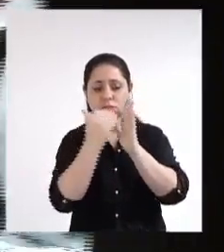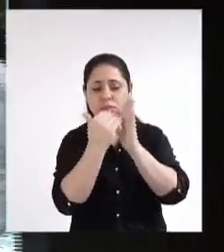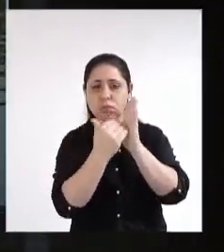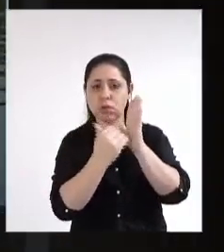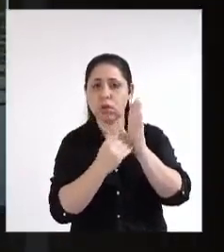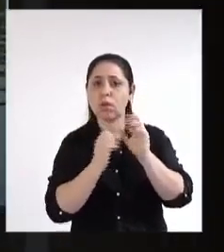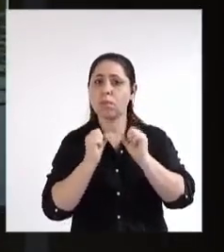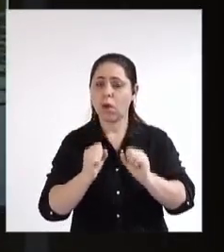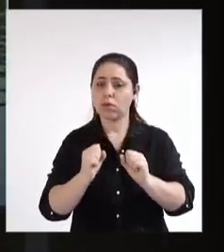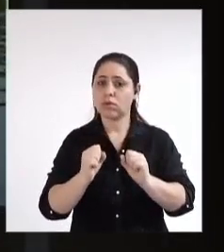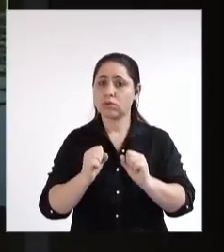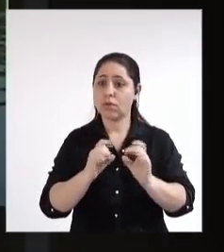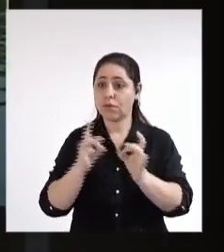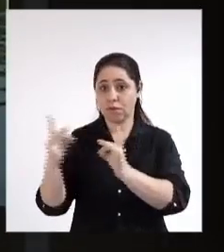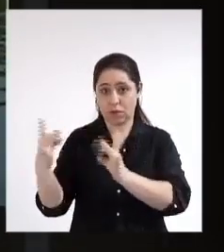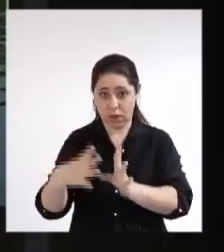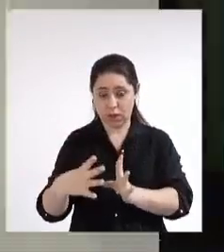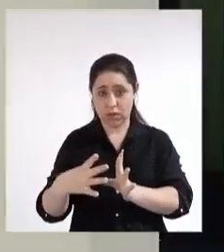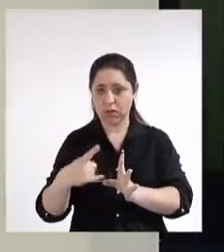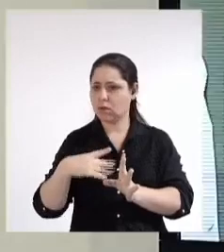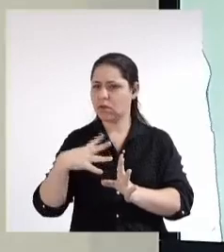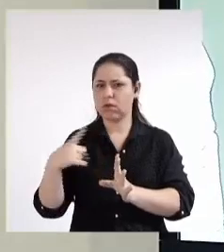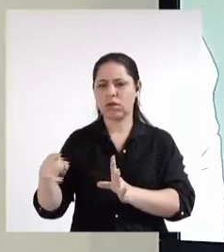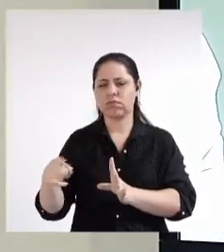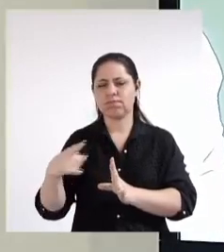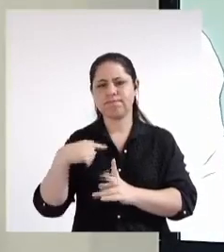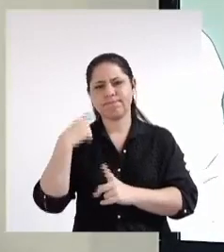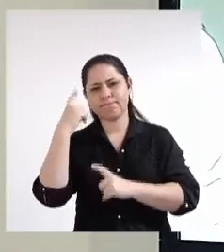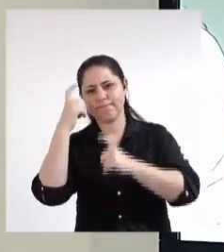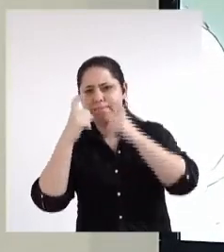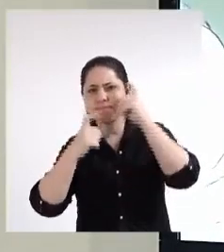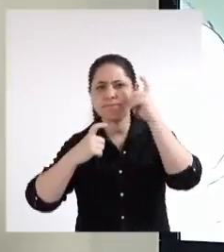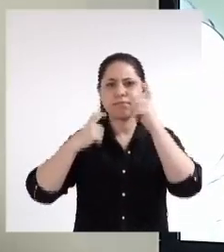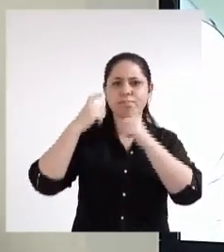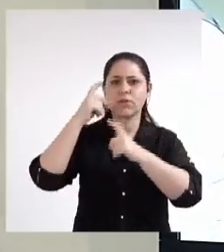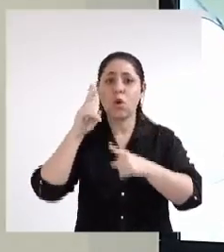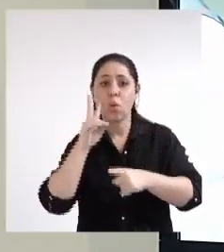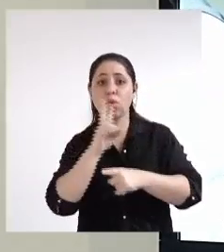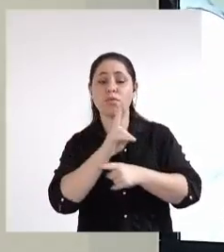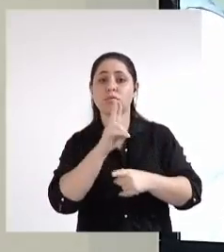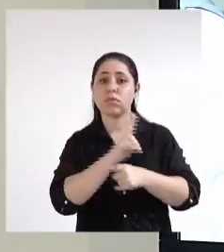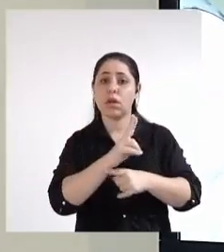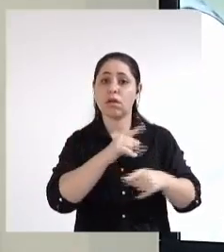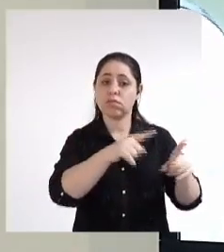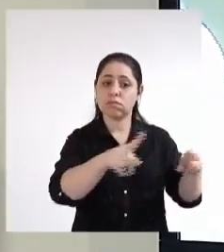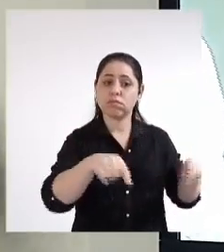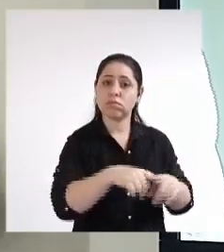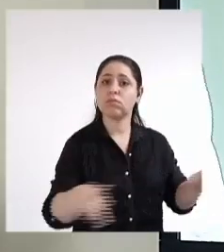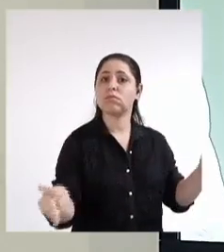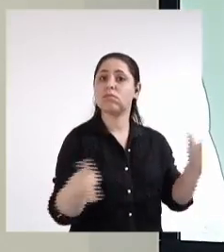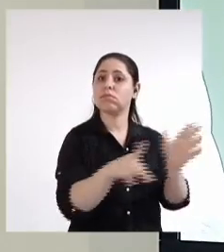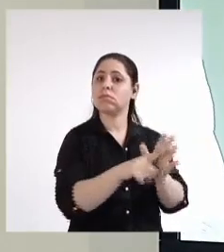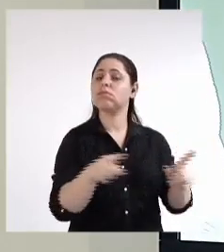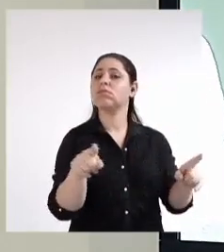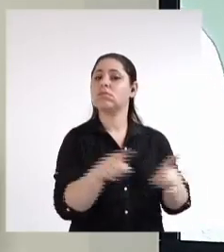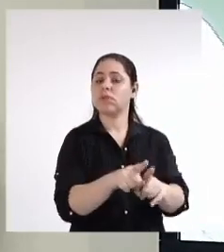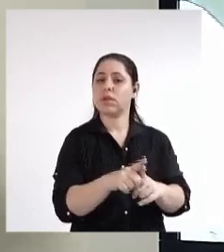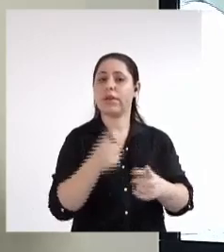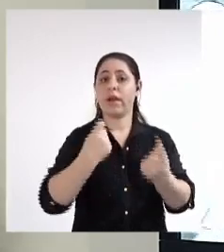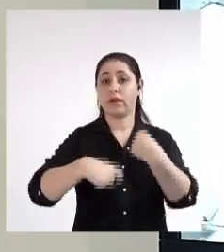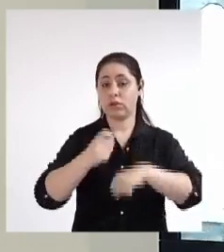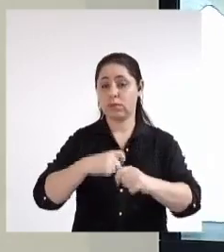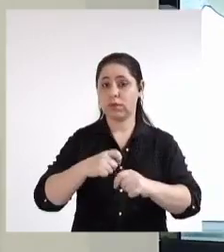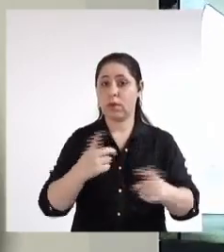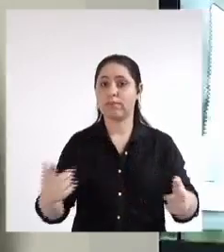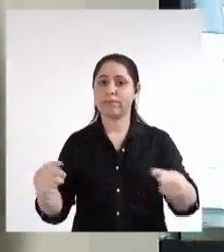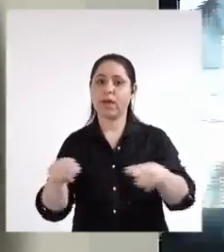desde que eles concordassem eles tiveram toda uma uma preocupação em conservar essa área também hoje a administração é uma